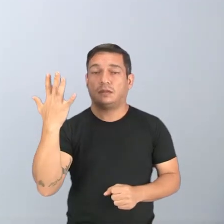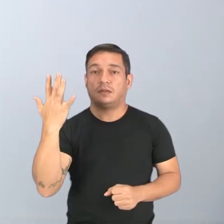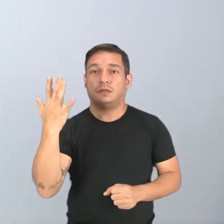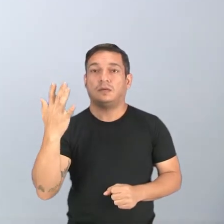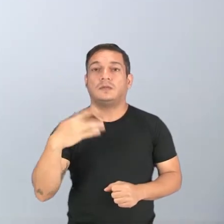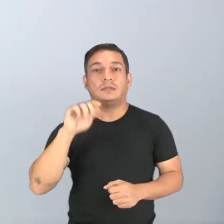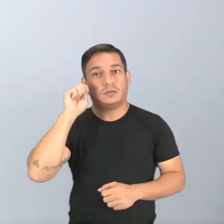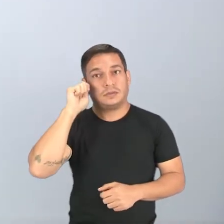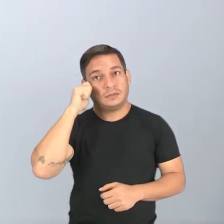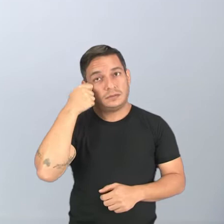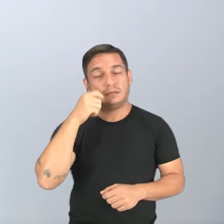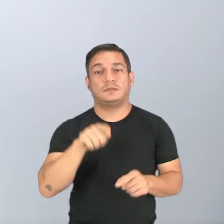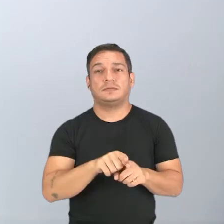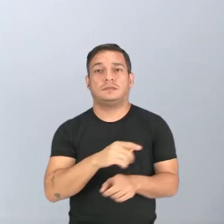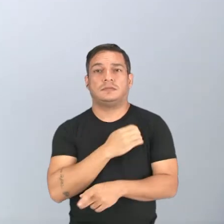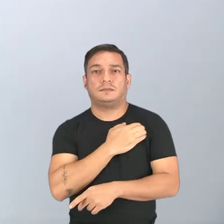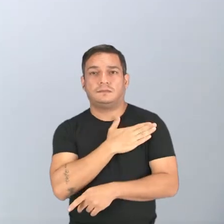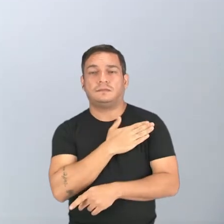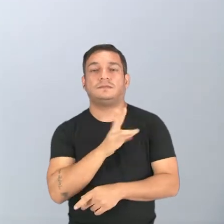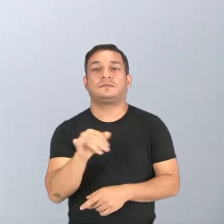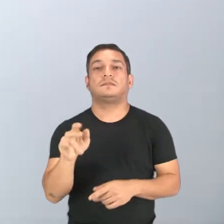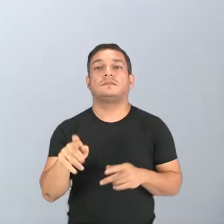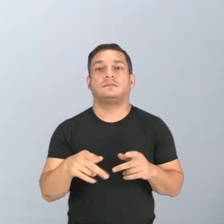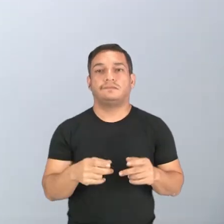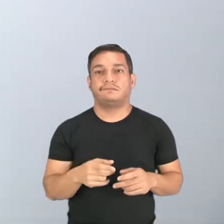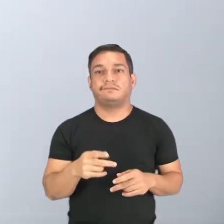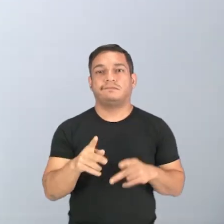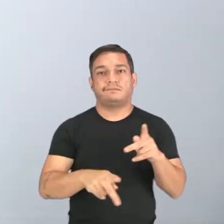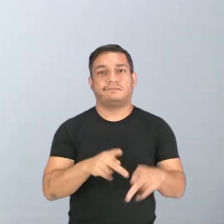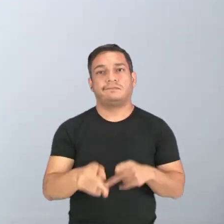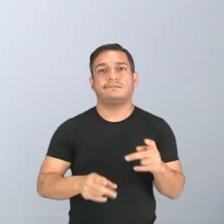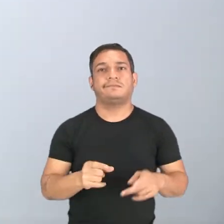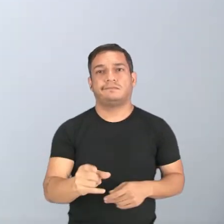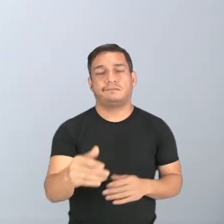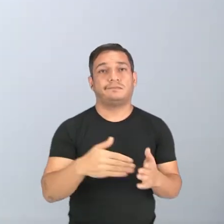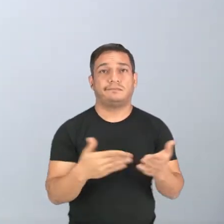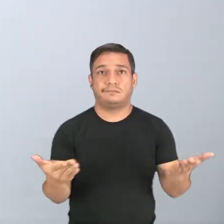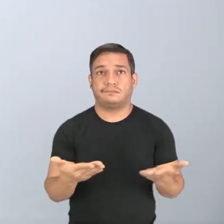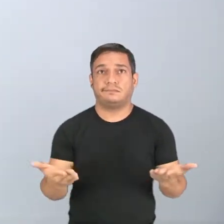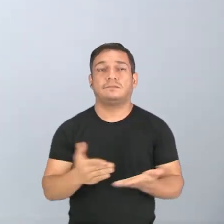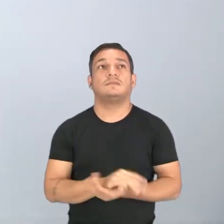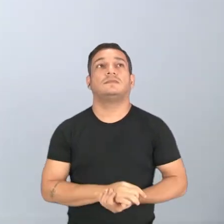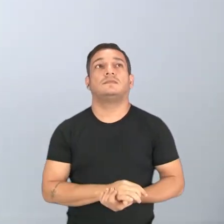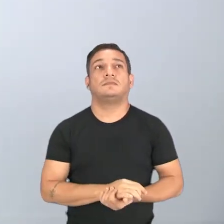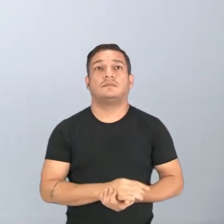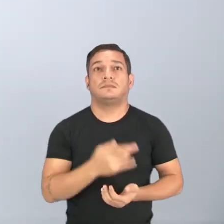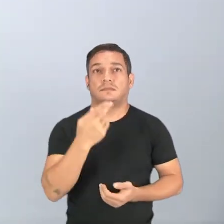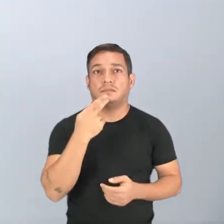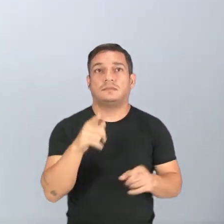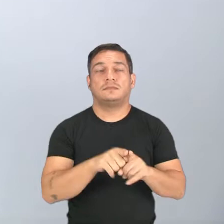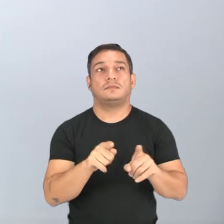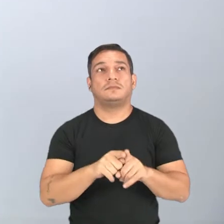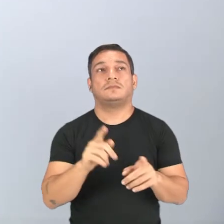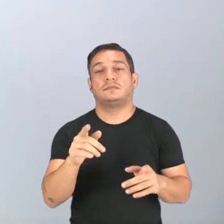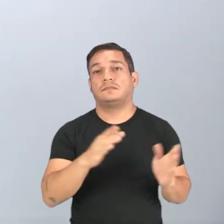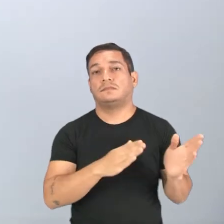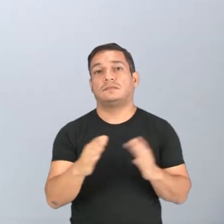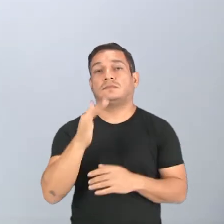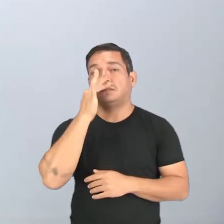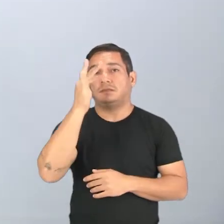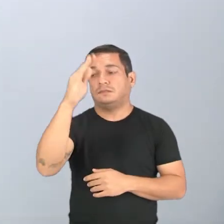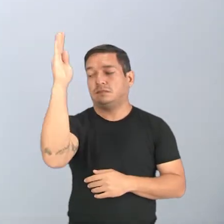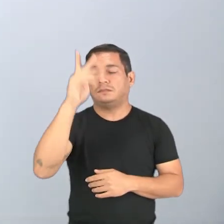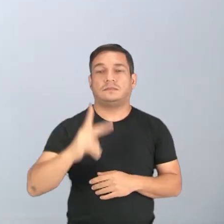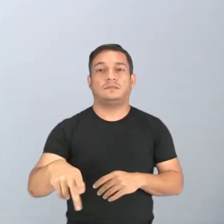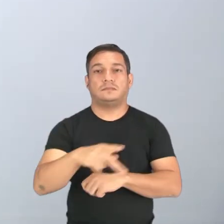e o racismo com esses povos vai perdurar até basicamente os dias atuais, né? Fala-se, inclusive, na época de que o futuro do